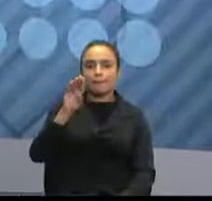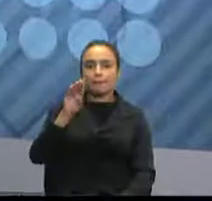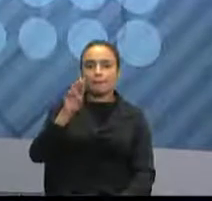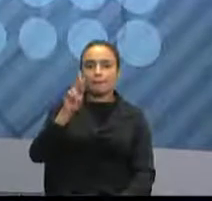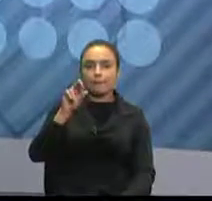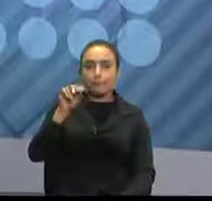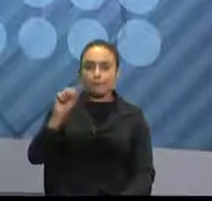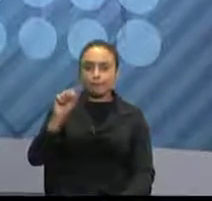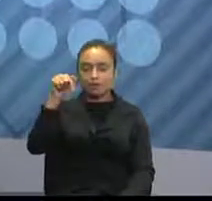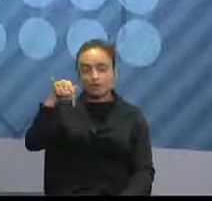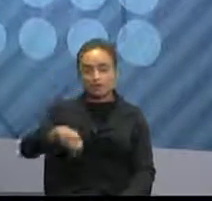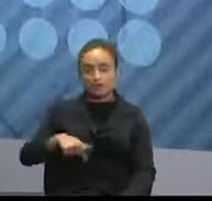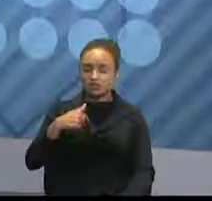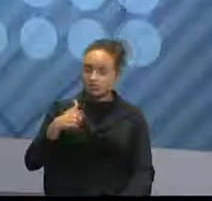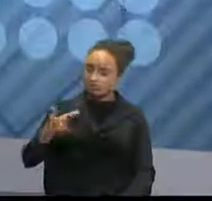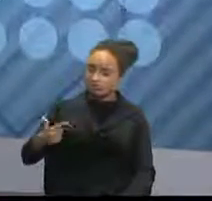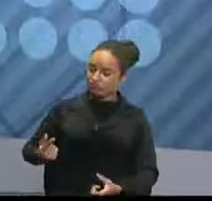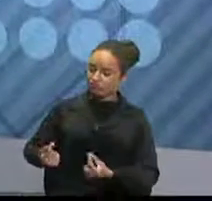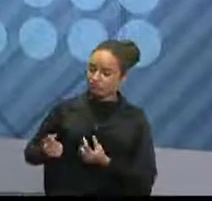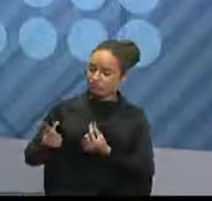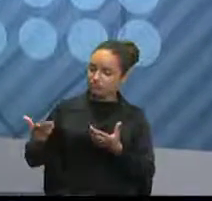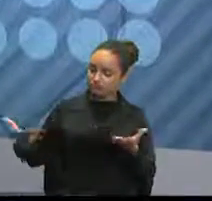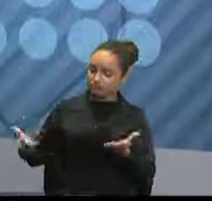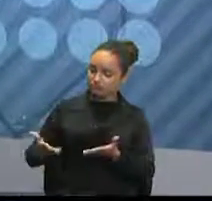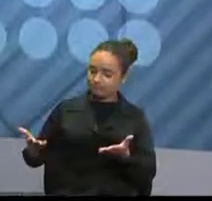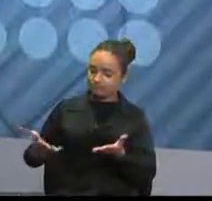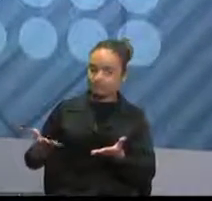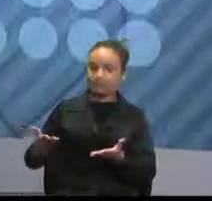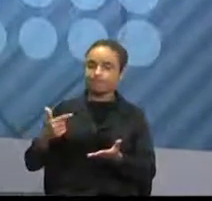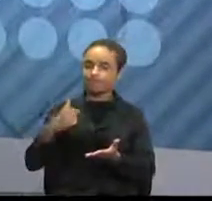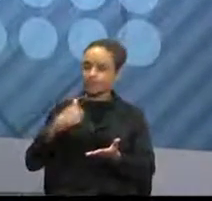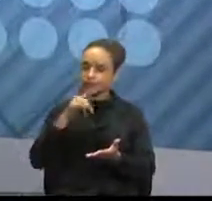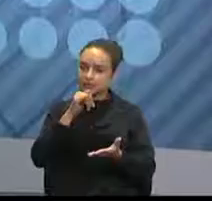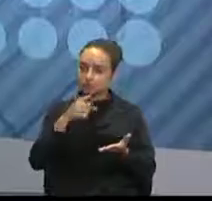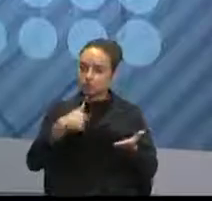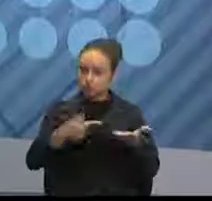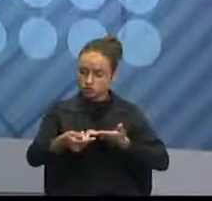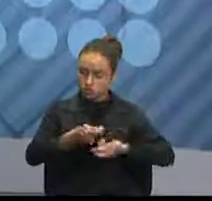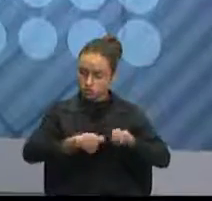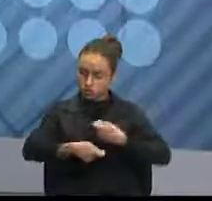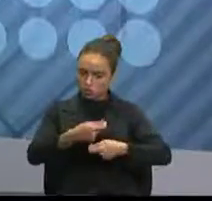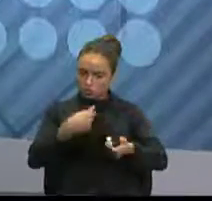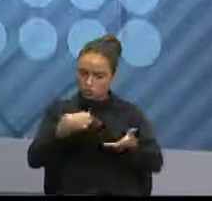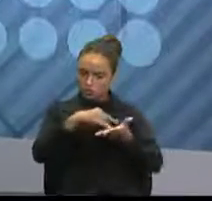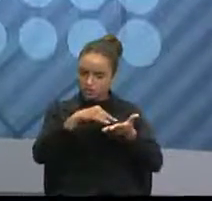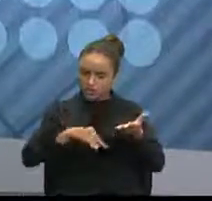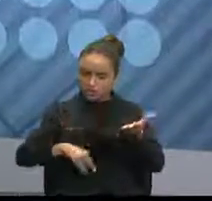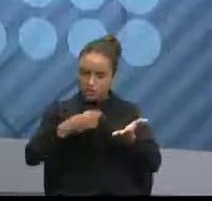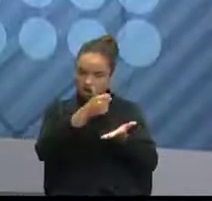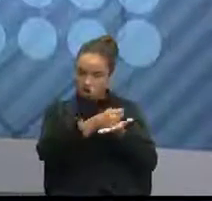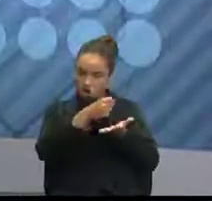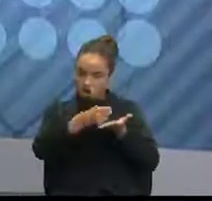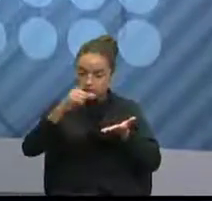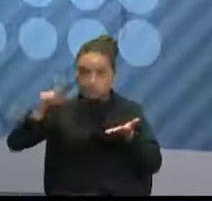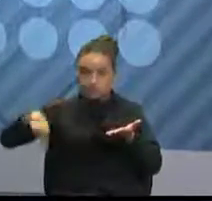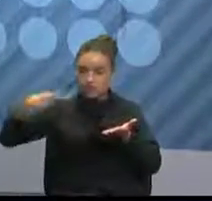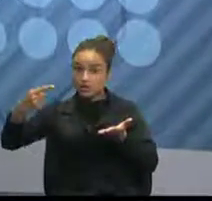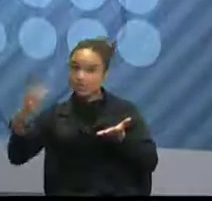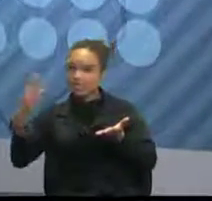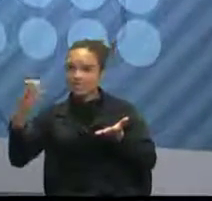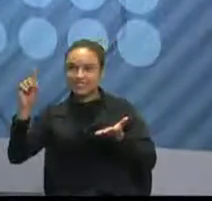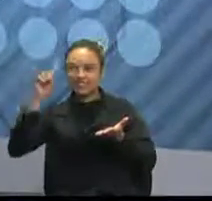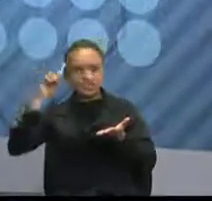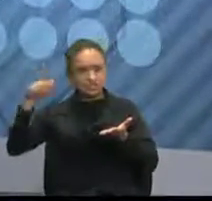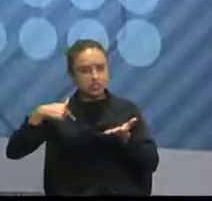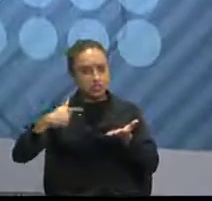porém não tenho dinheiro hoje vamos fazer o seguinte eu vou fazer um contrato com você bilateral daqui a 30 dias me comprometa